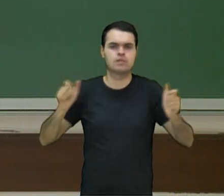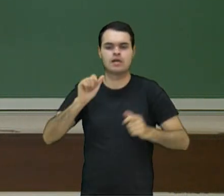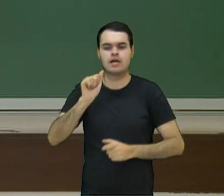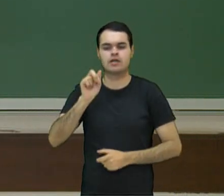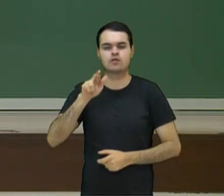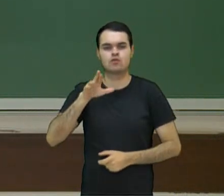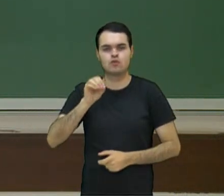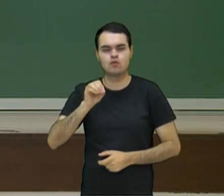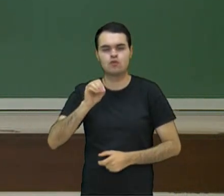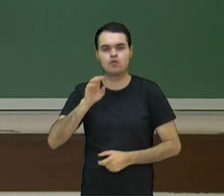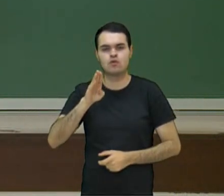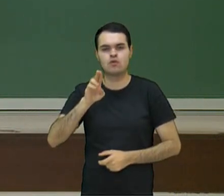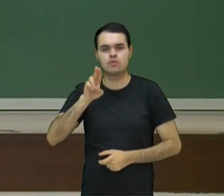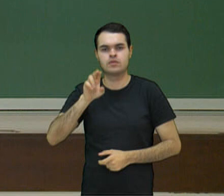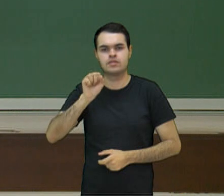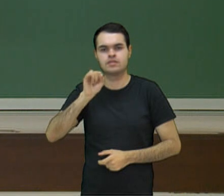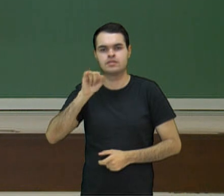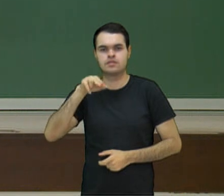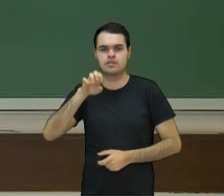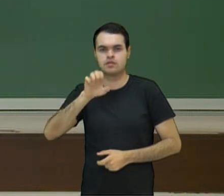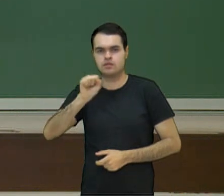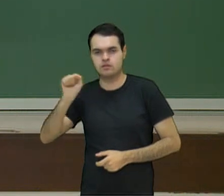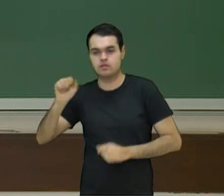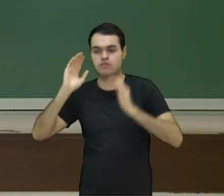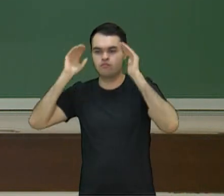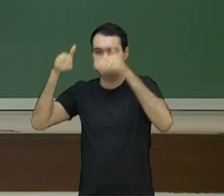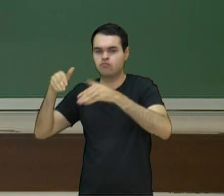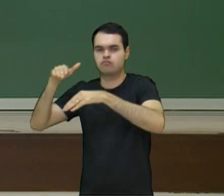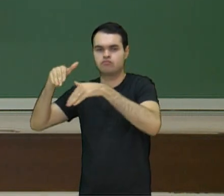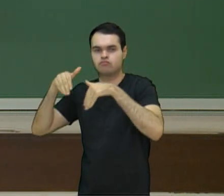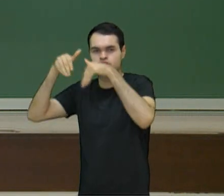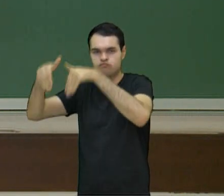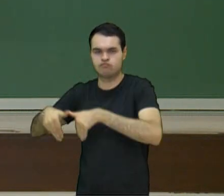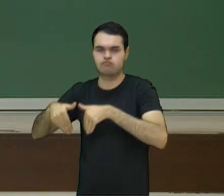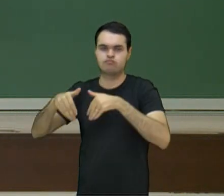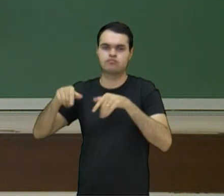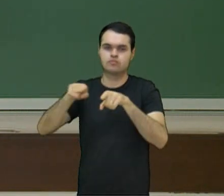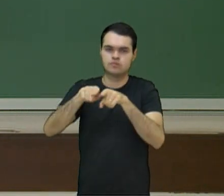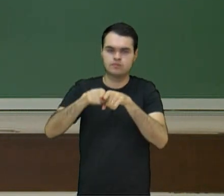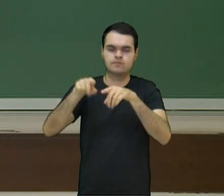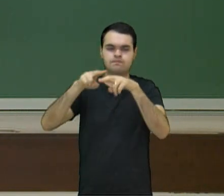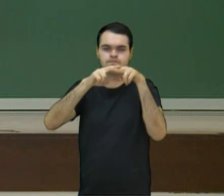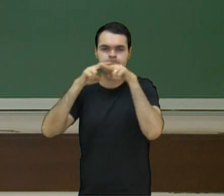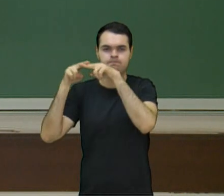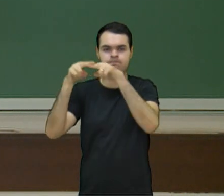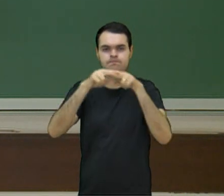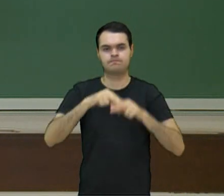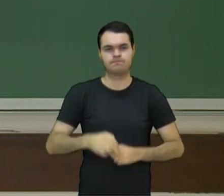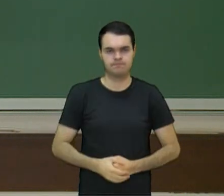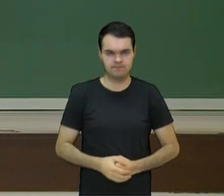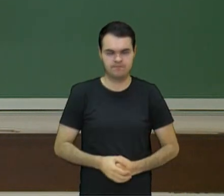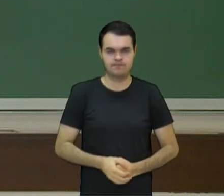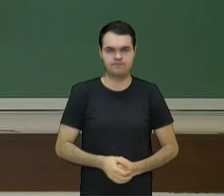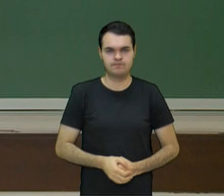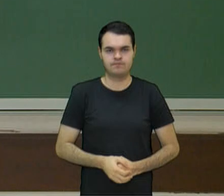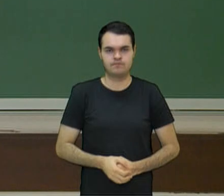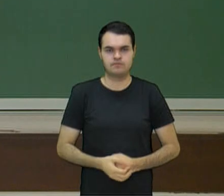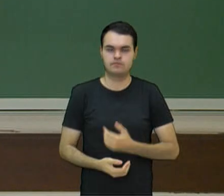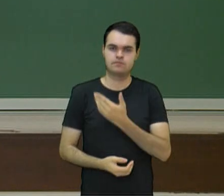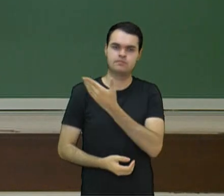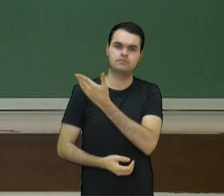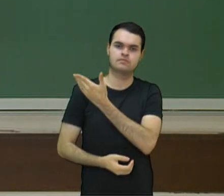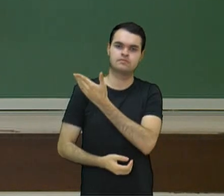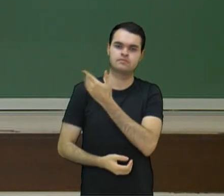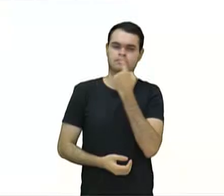agrobusiness, a agricultura de exportação concentra-se em Nova Zelândia e na Austrália. E aqui um